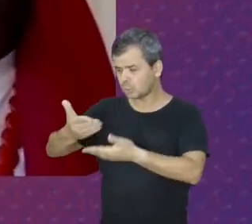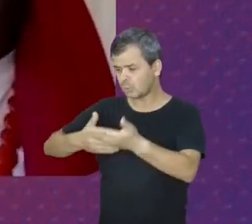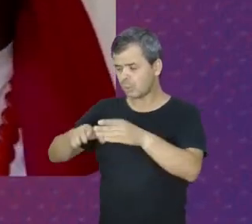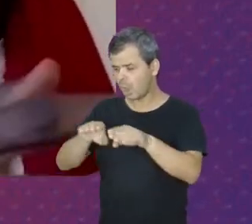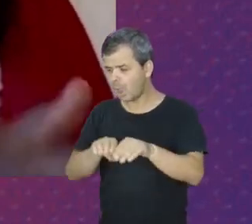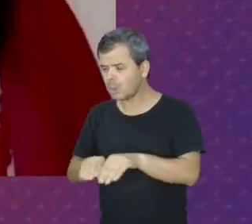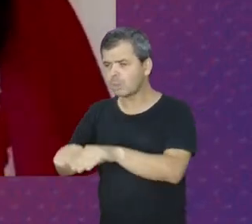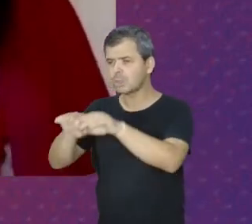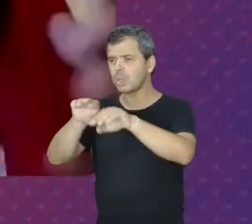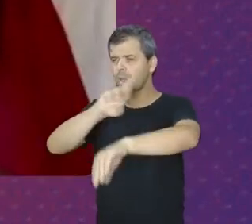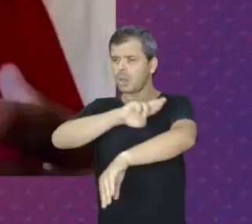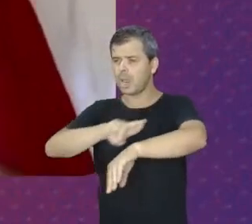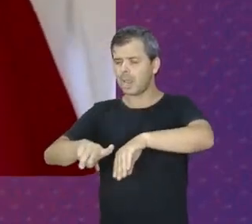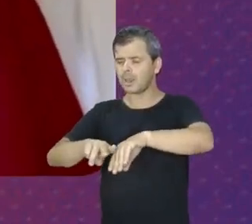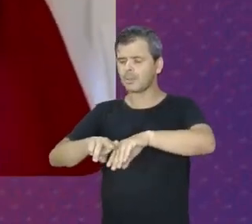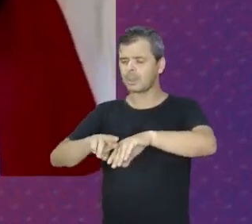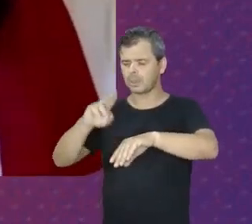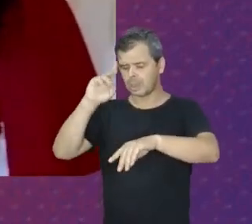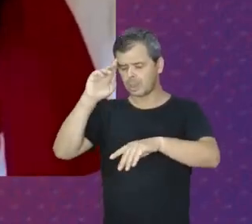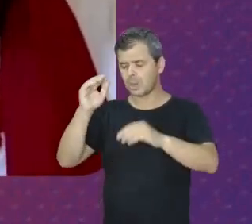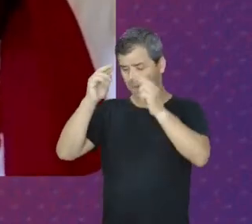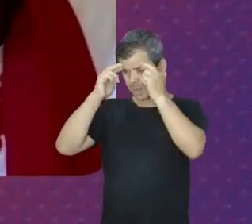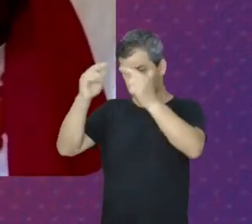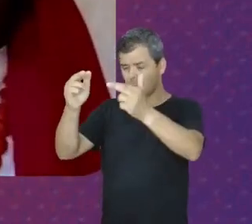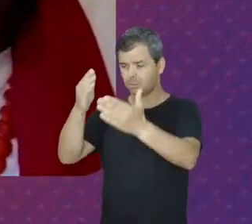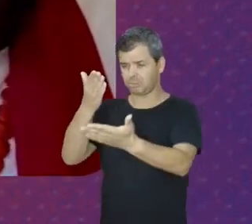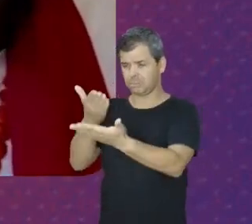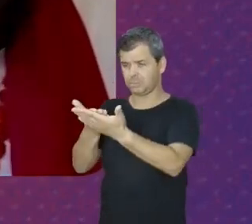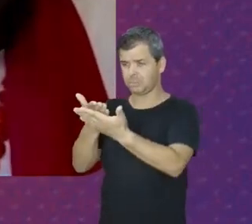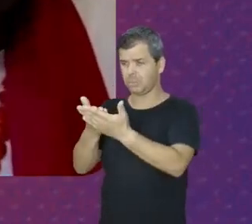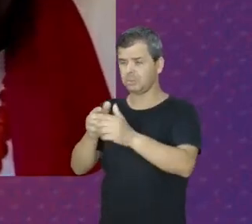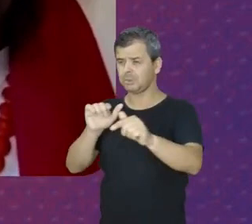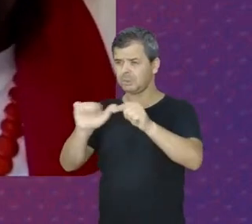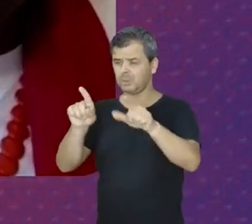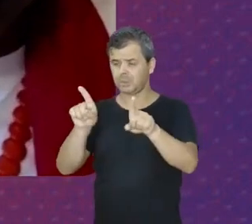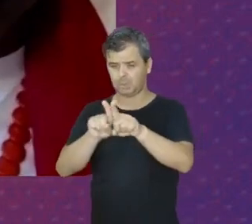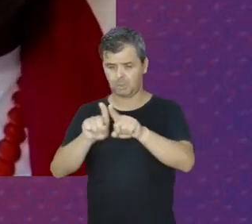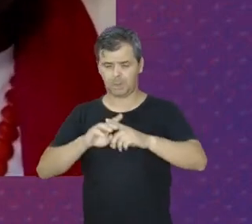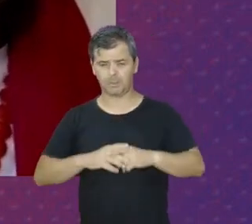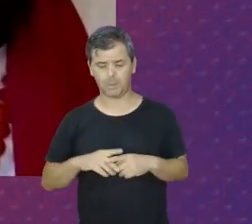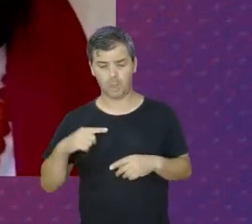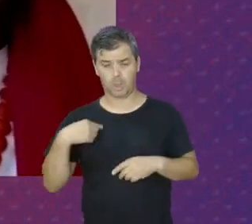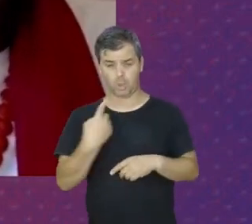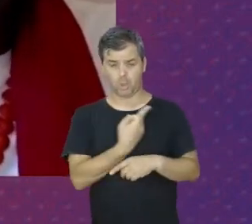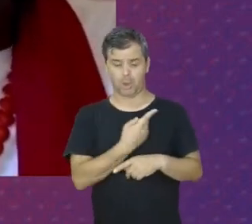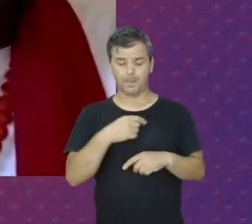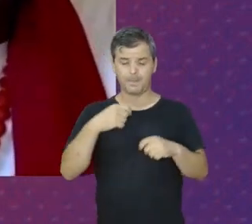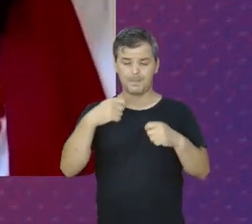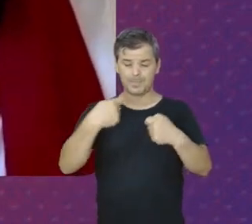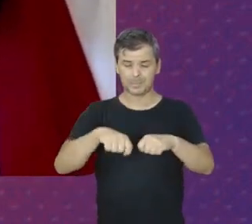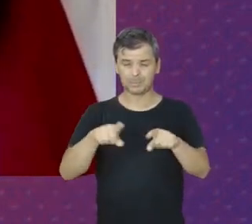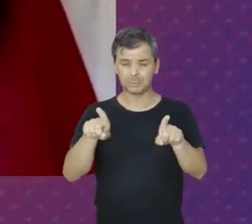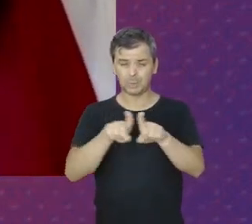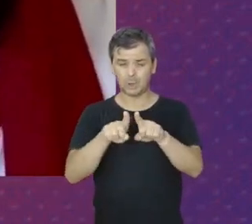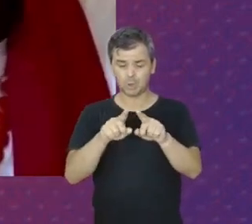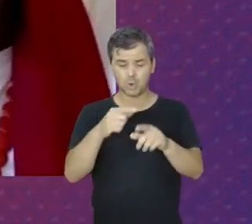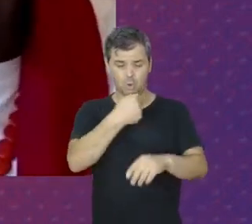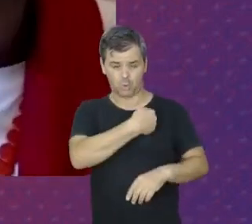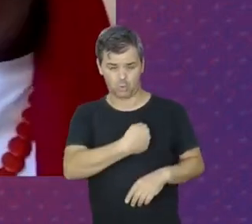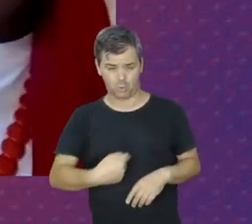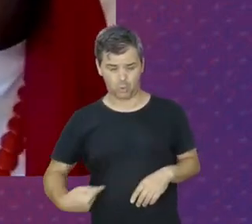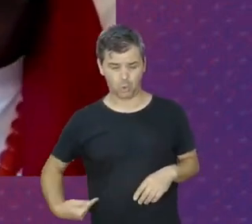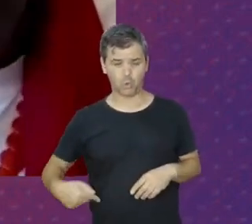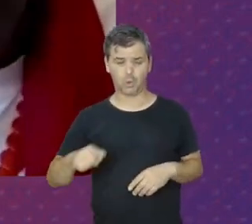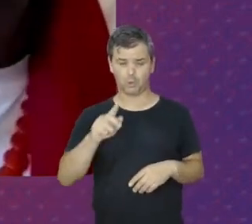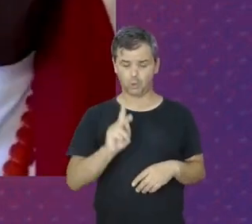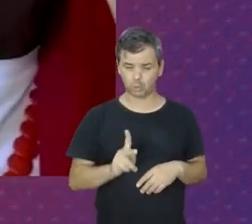igualdade racial, de respeito a cada um que estuda ali e que trabalha. Nós precisamos fazer com que o governo